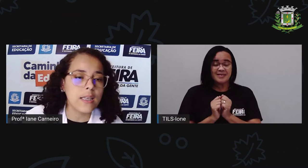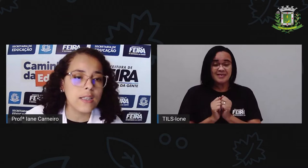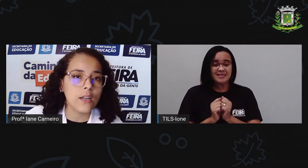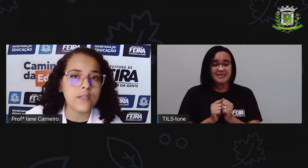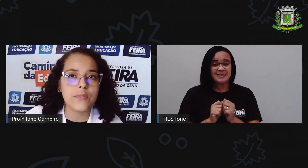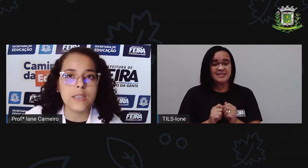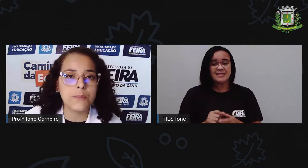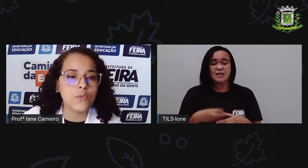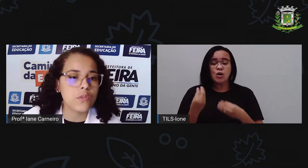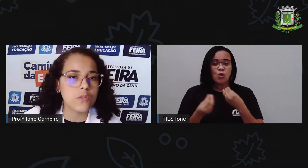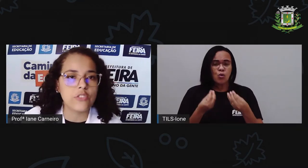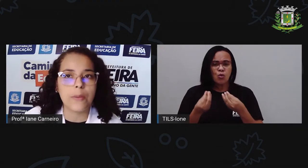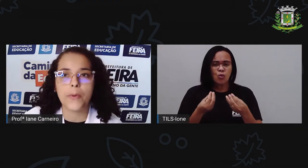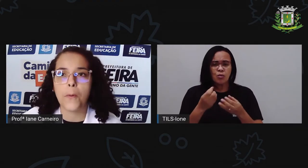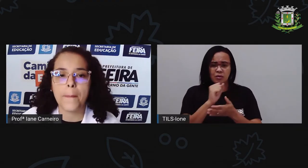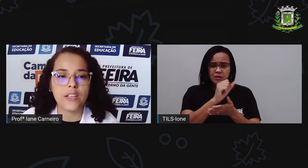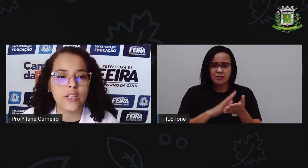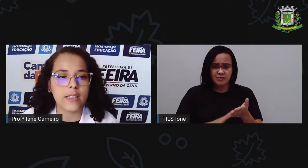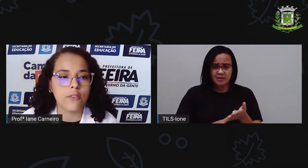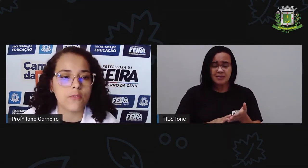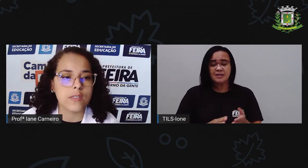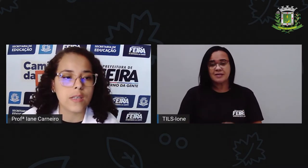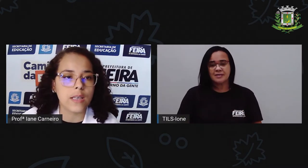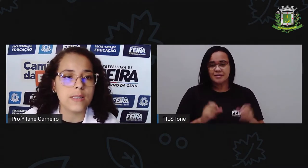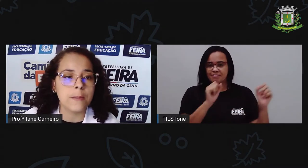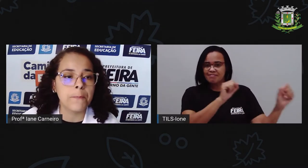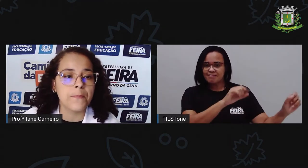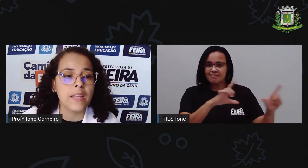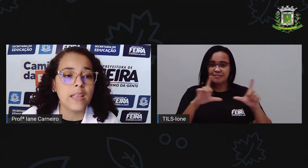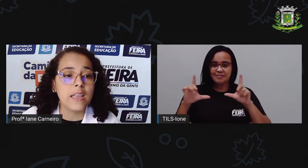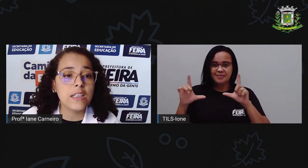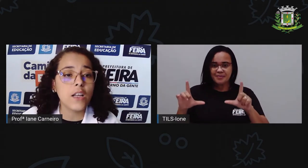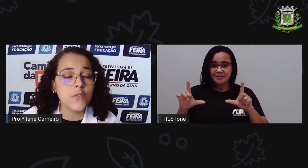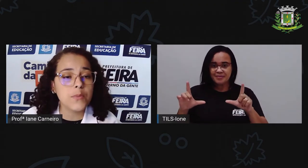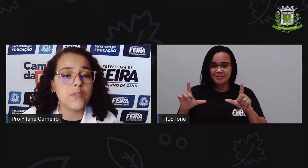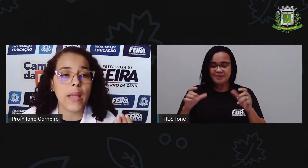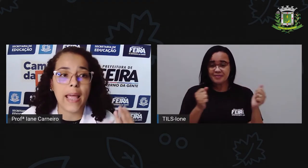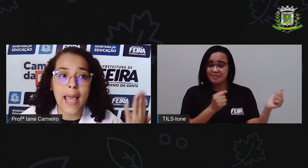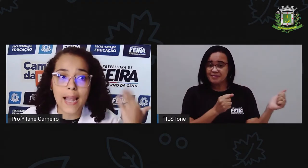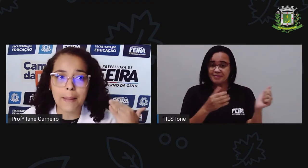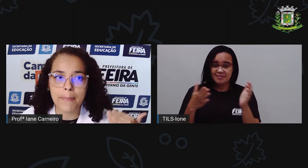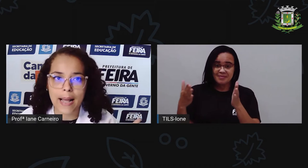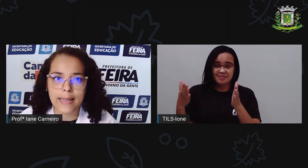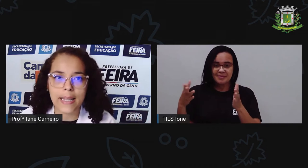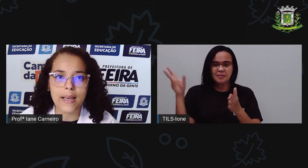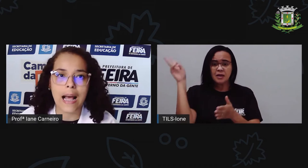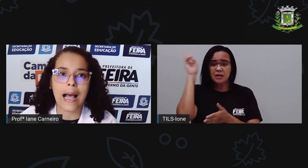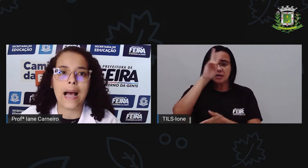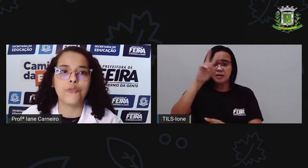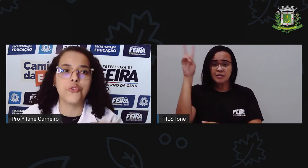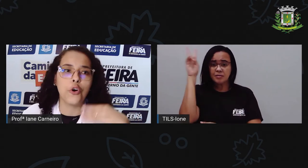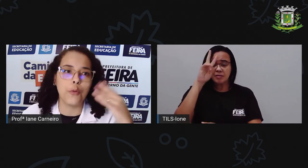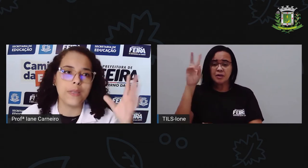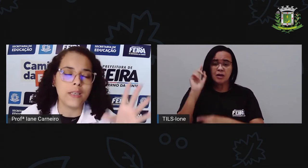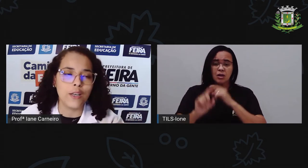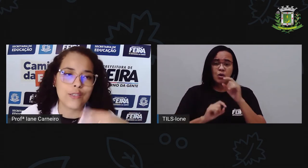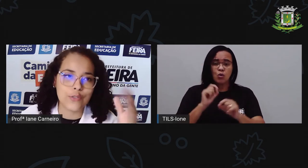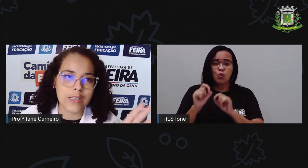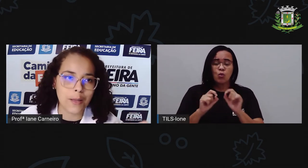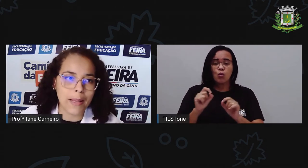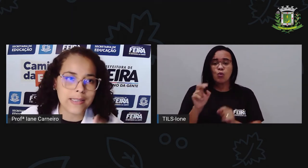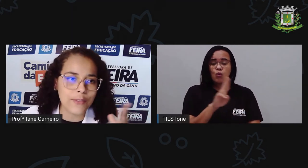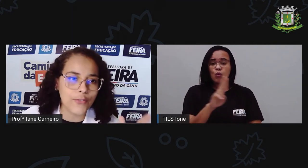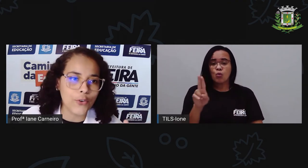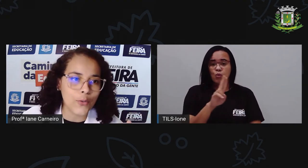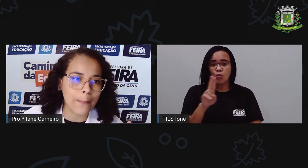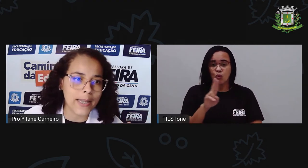em que nós vamos, deixa eu compartilhar aqui com vocês, em que nós vamos relembrar, né, o nome,